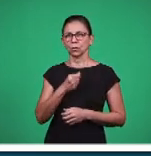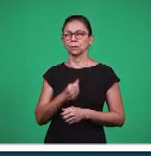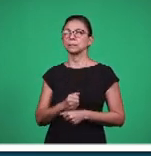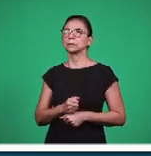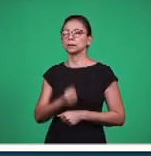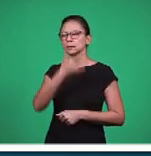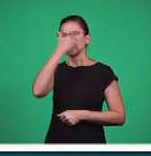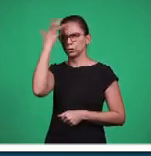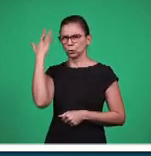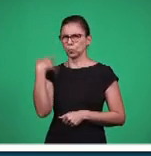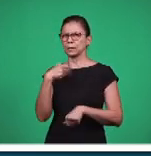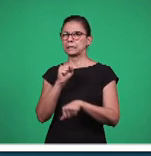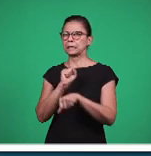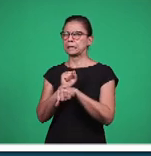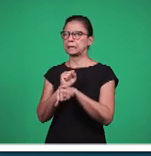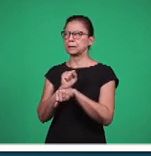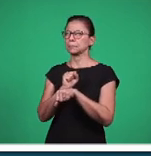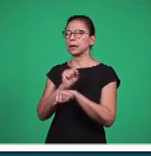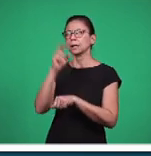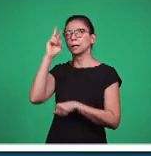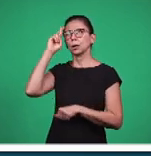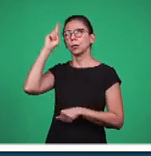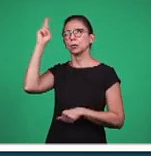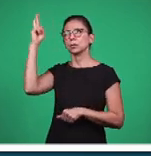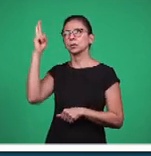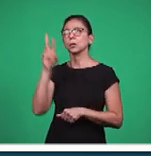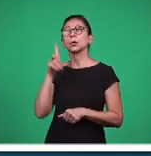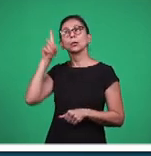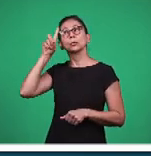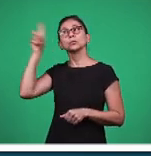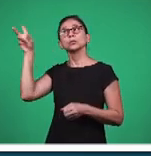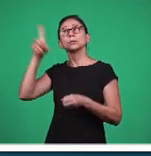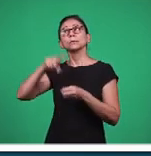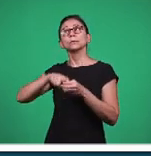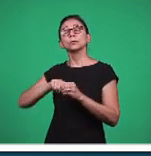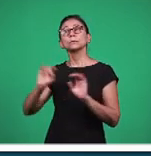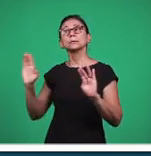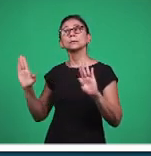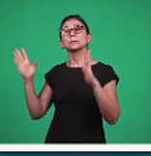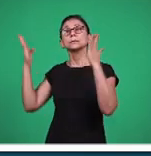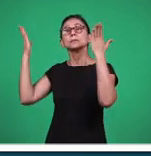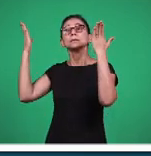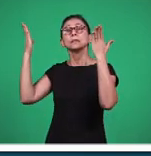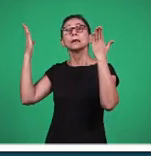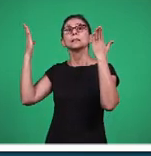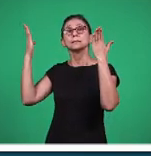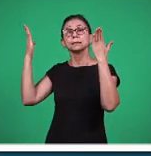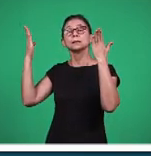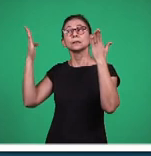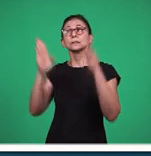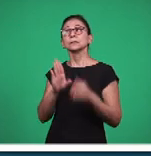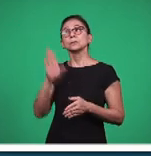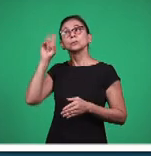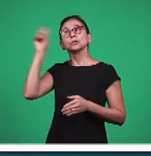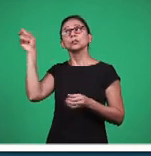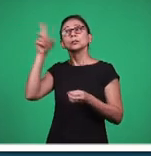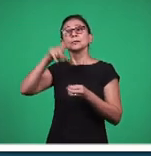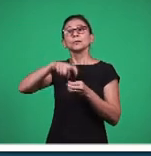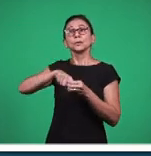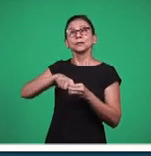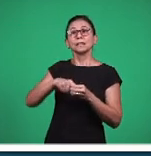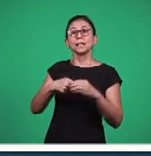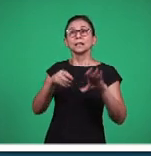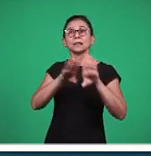Senhor, quando houver de voltar das bodas, para que, quando vier e bater,